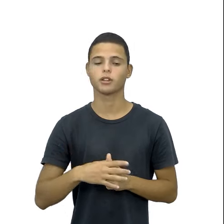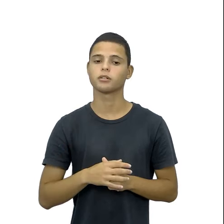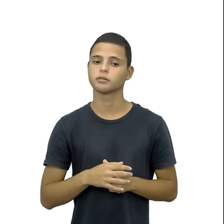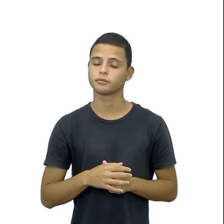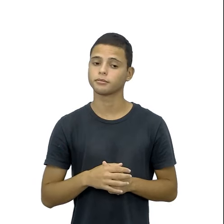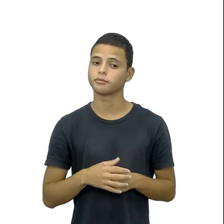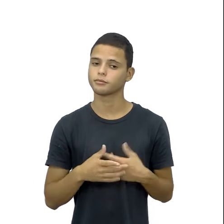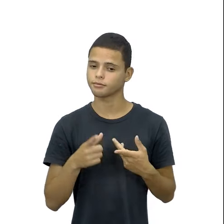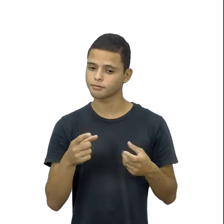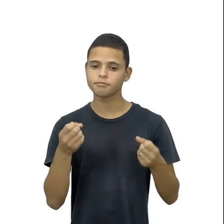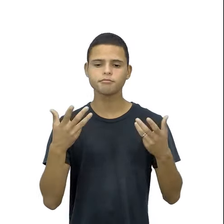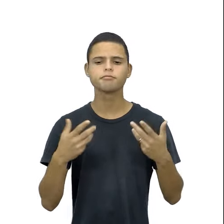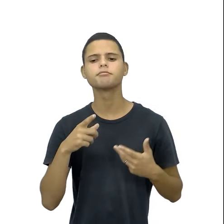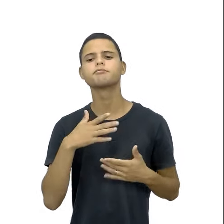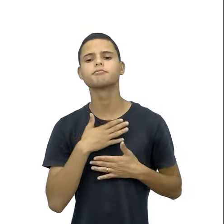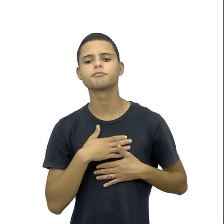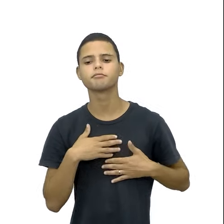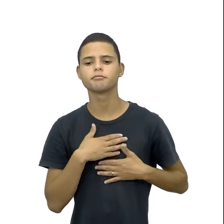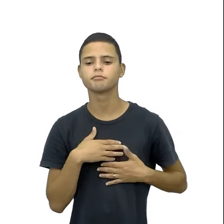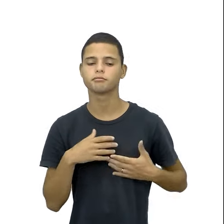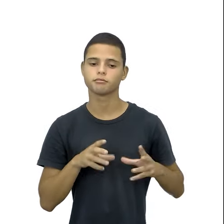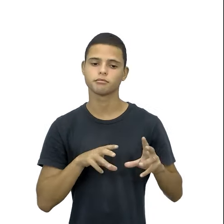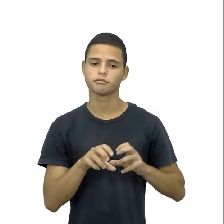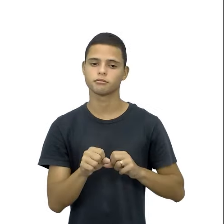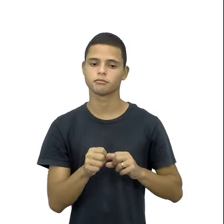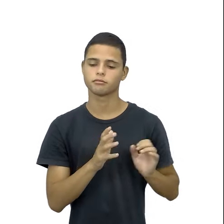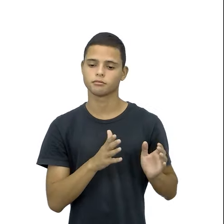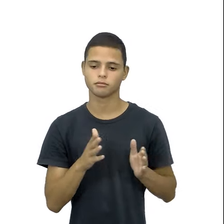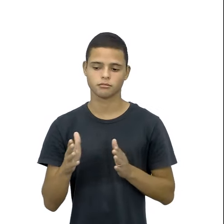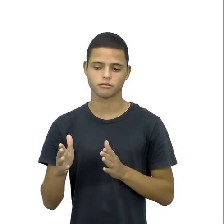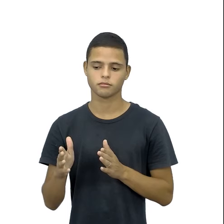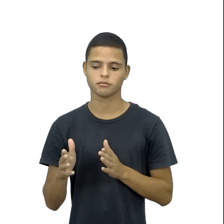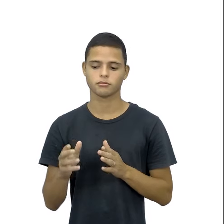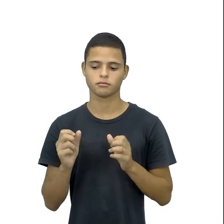Então, conte para nós o que achou da formação de etapa,